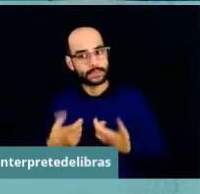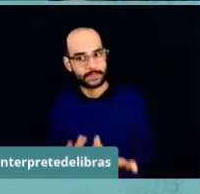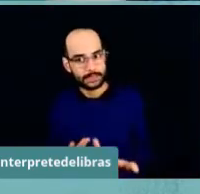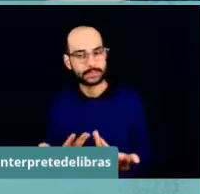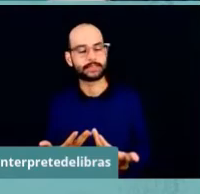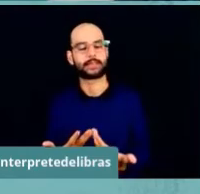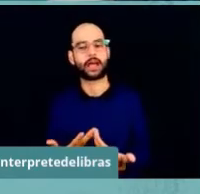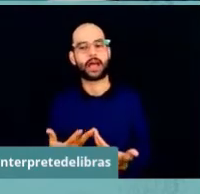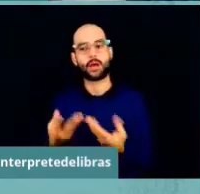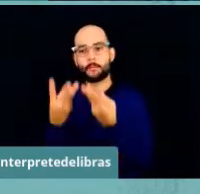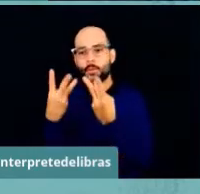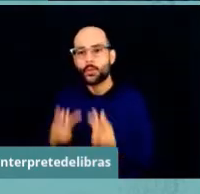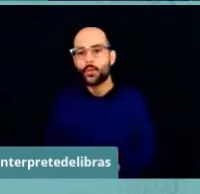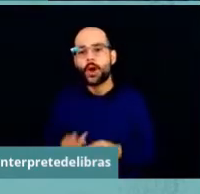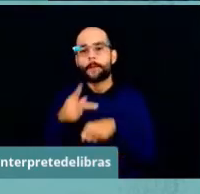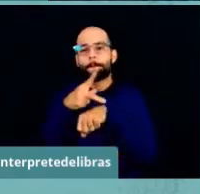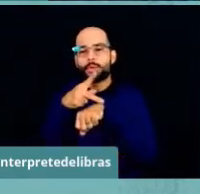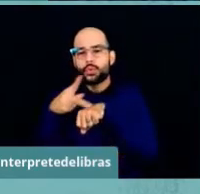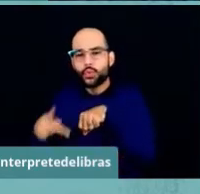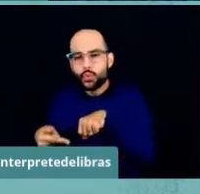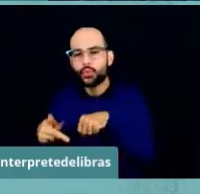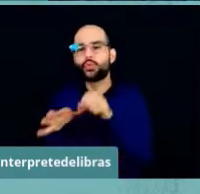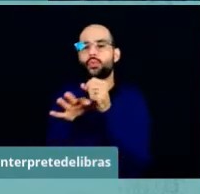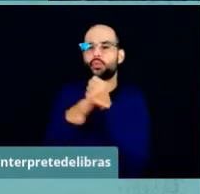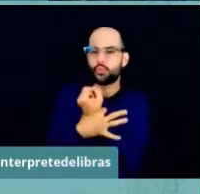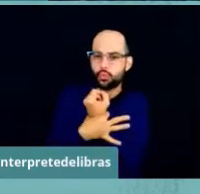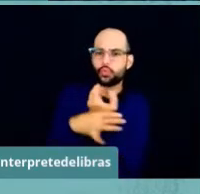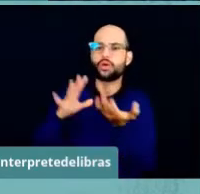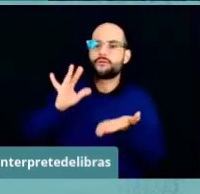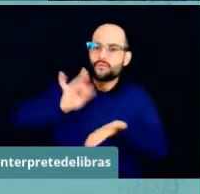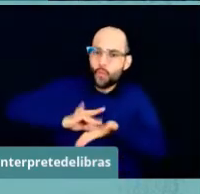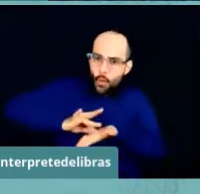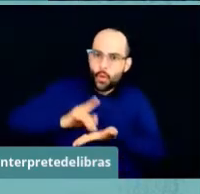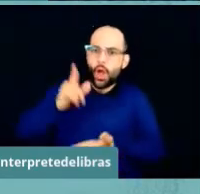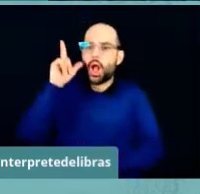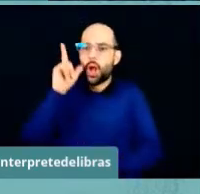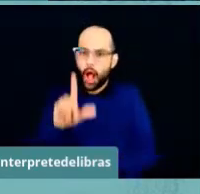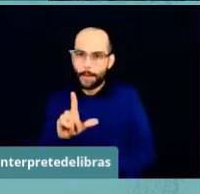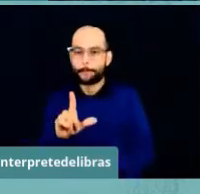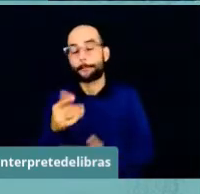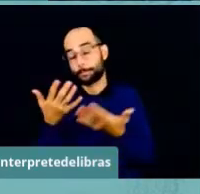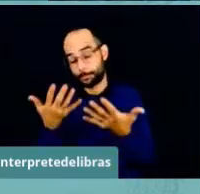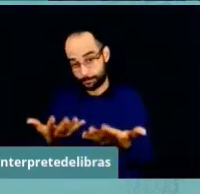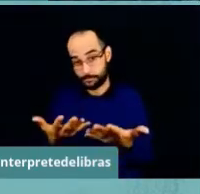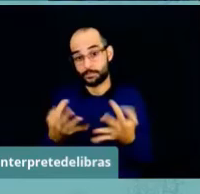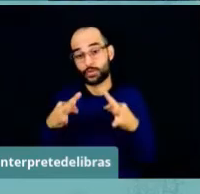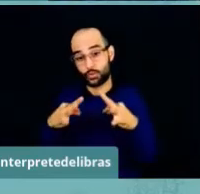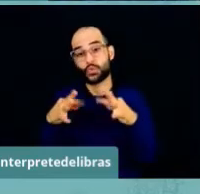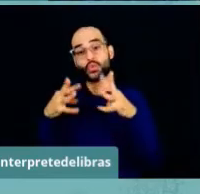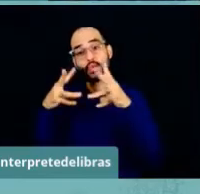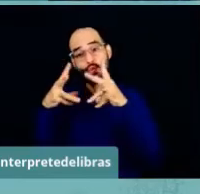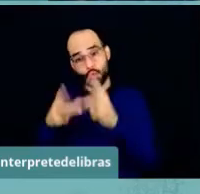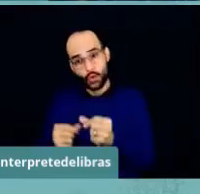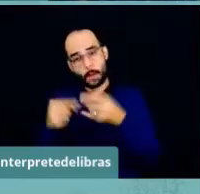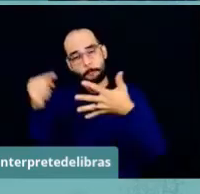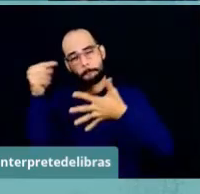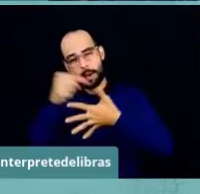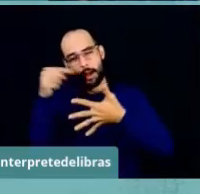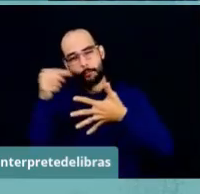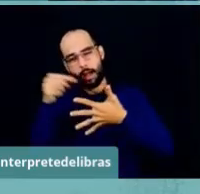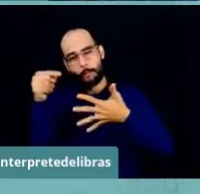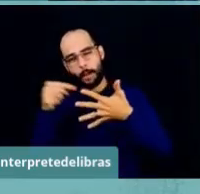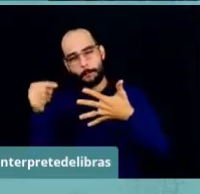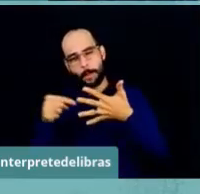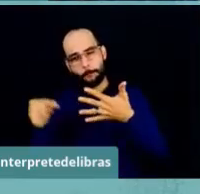pureza, esterilidade, eficácia e segurança dessa vacina. Então, todos os componentes, todo o processo de